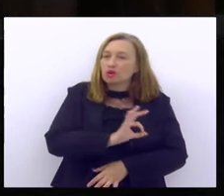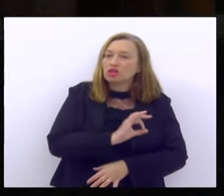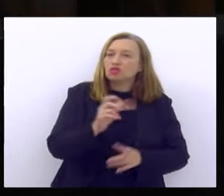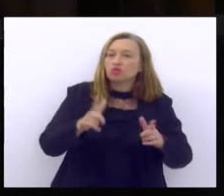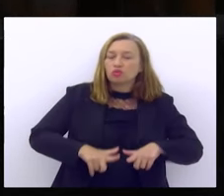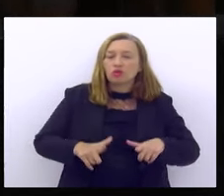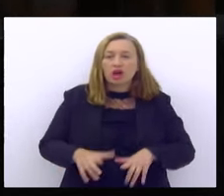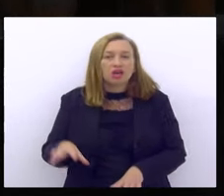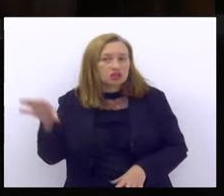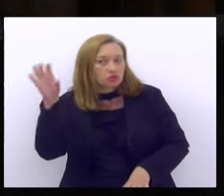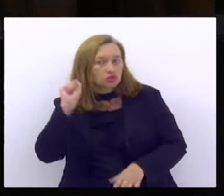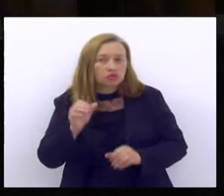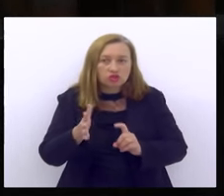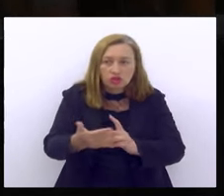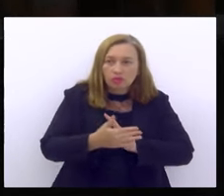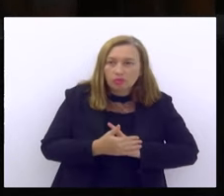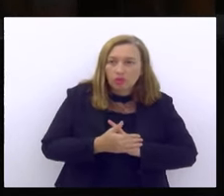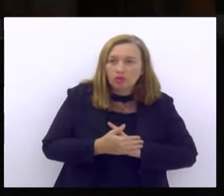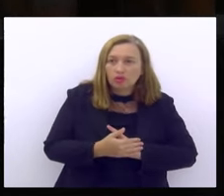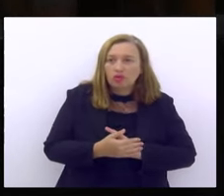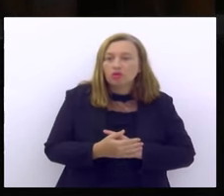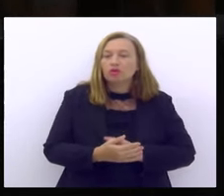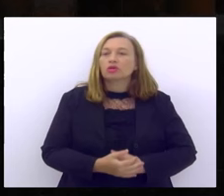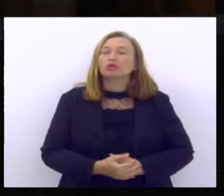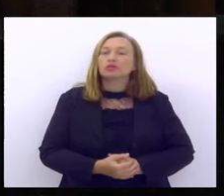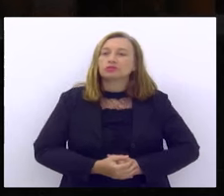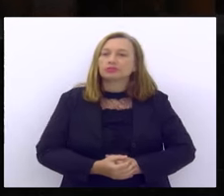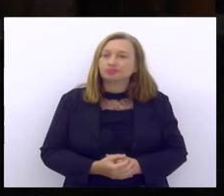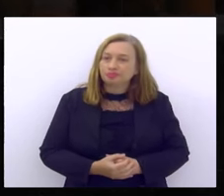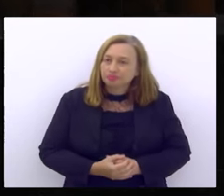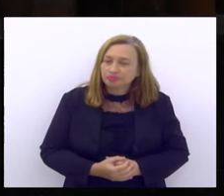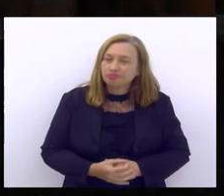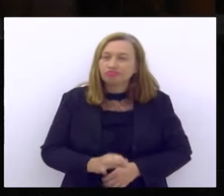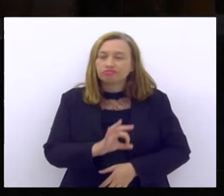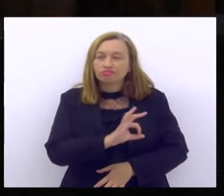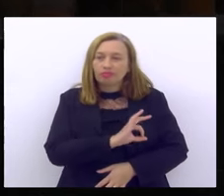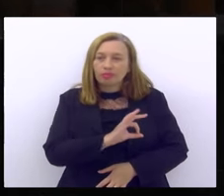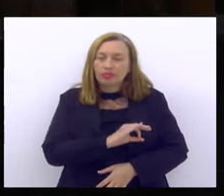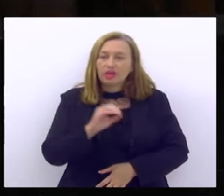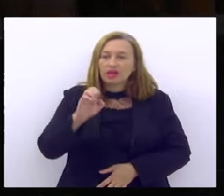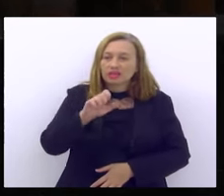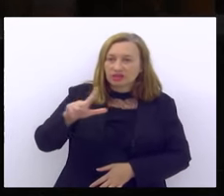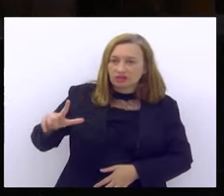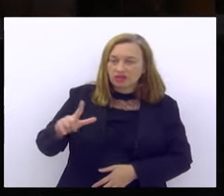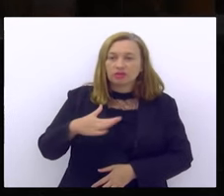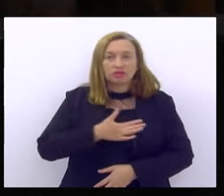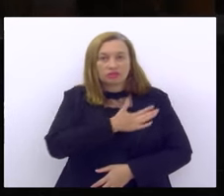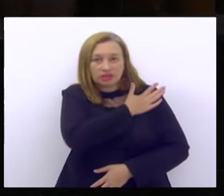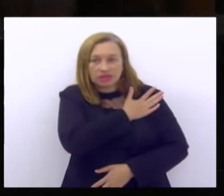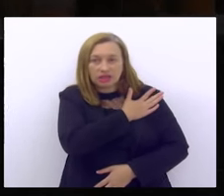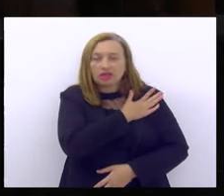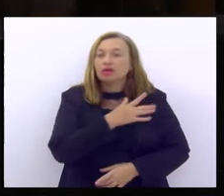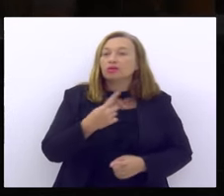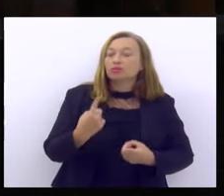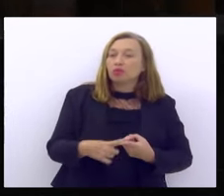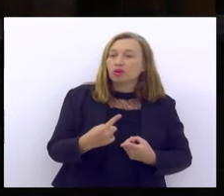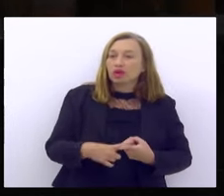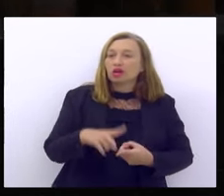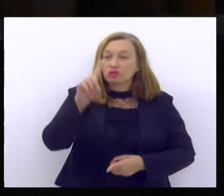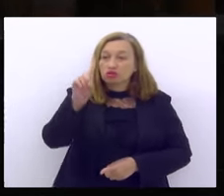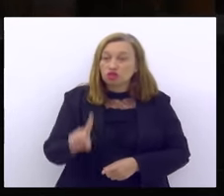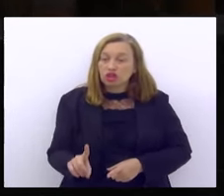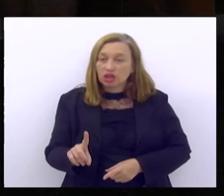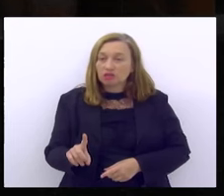de escuta e acolhimento. Por que não uma ouvidoria externa na Polícia Civil, na Polícia Militar? Por que não dar esse direito do